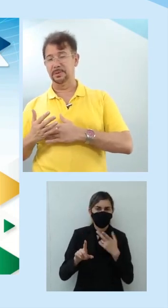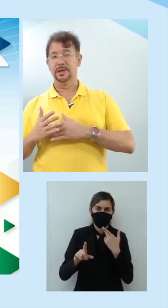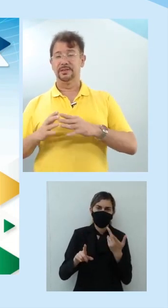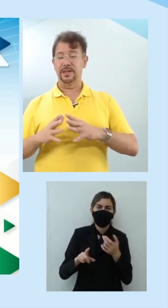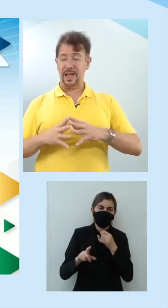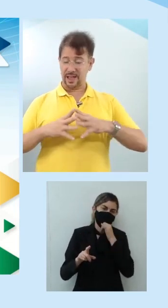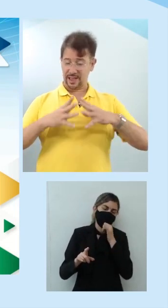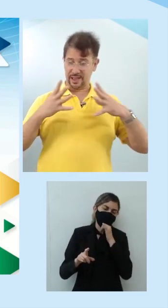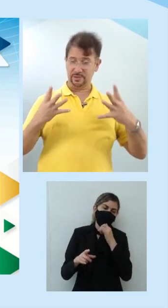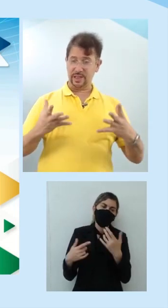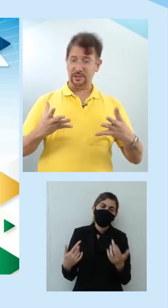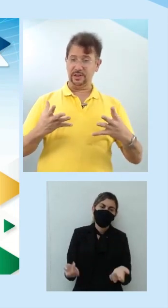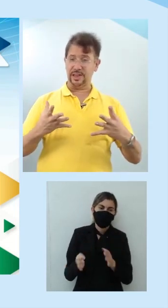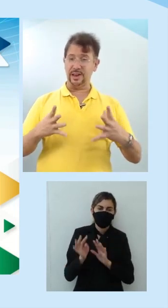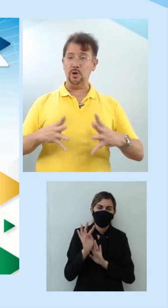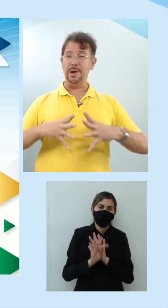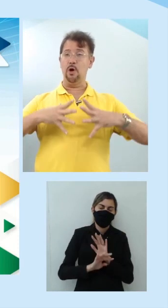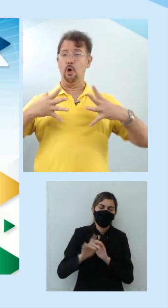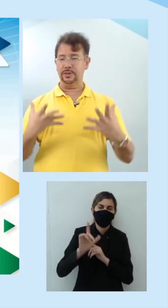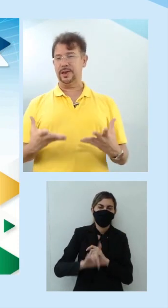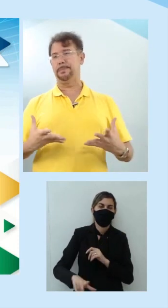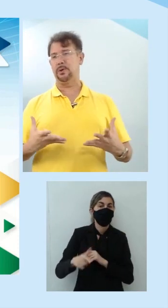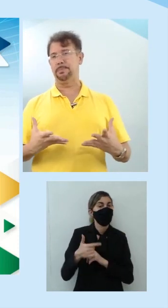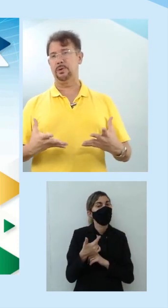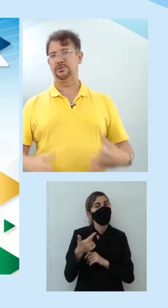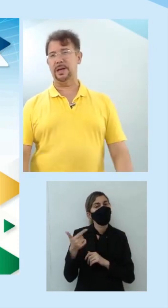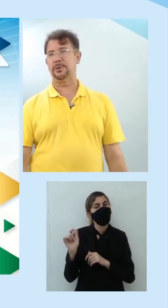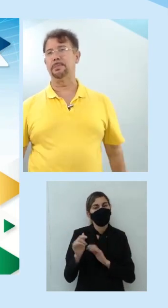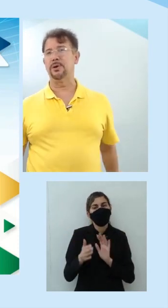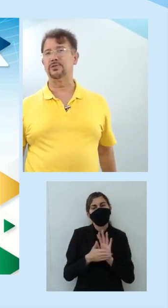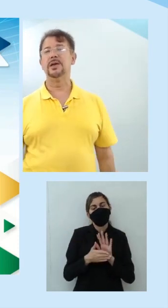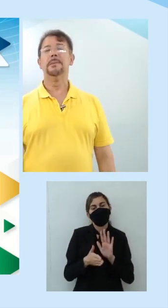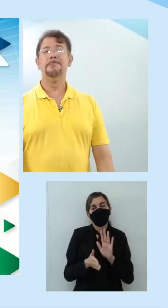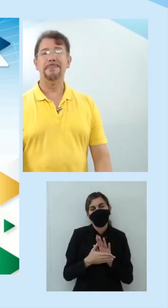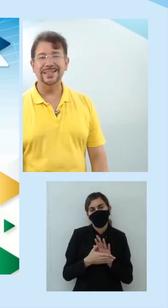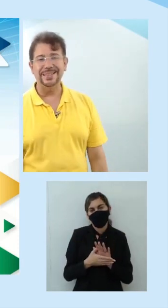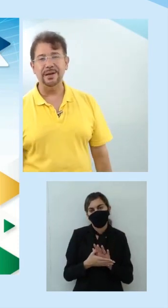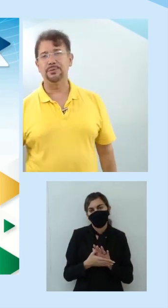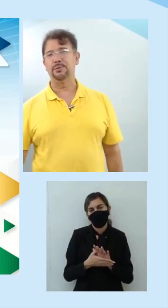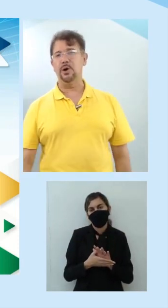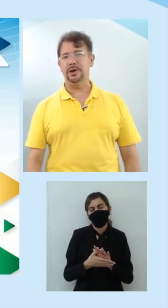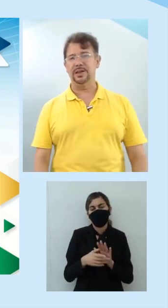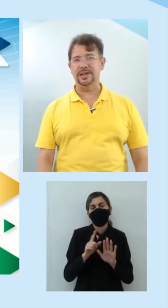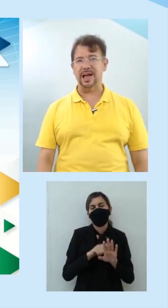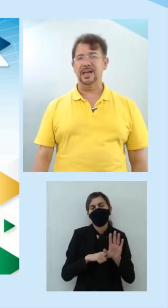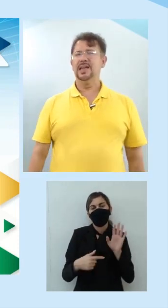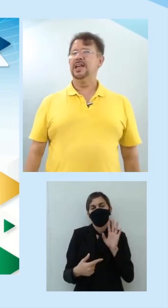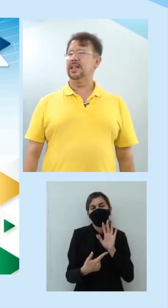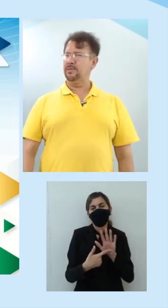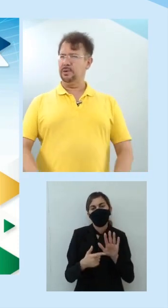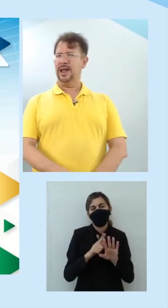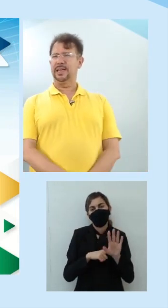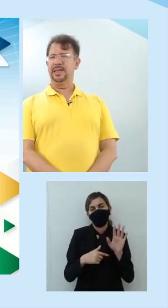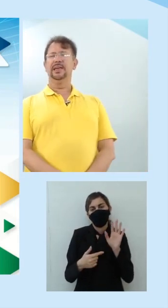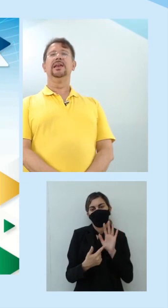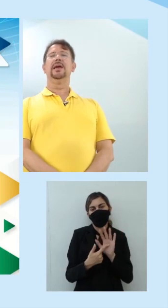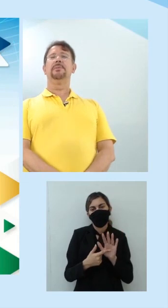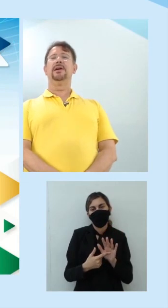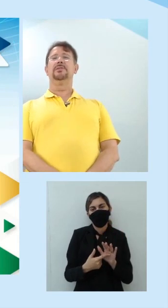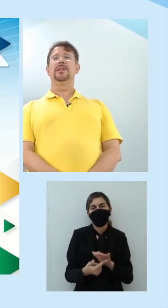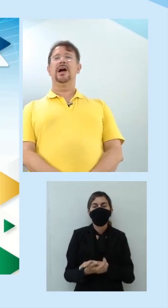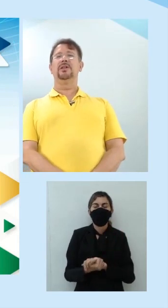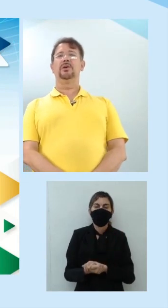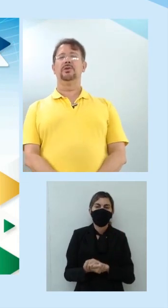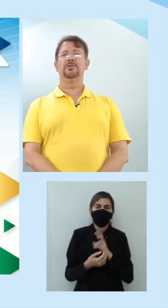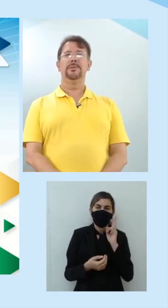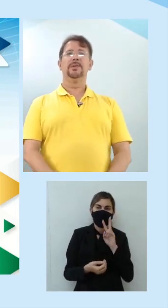exemplo, o texto literário é uma outra proposta, é a proposta metafórica. Então vamos lá aqui,